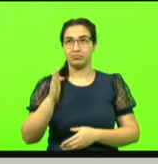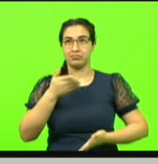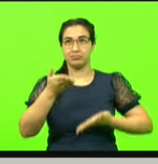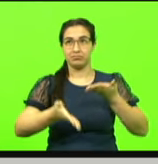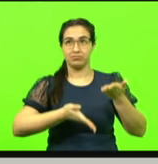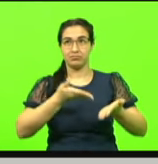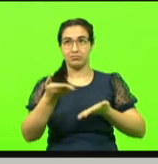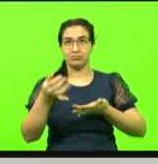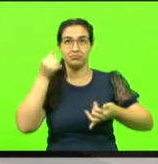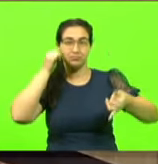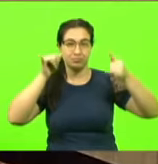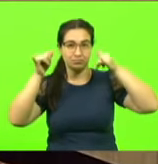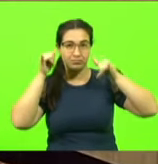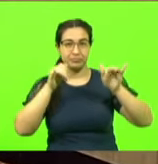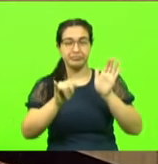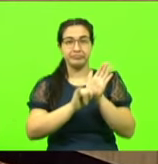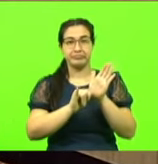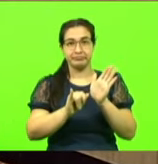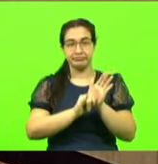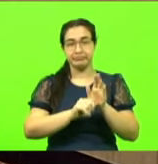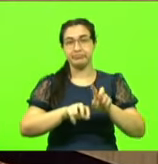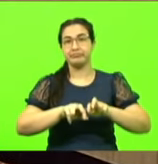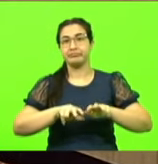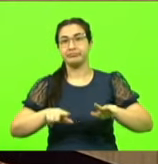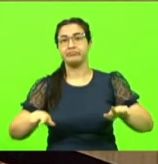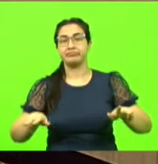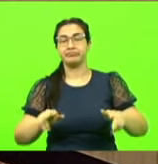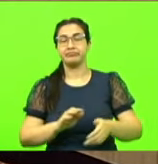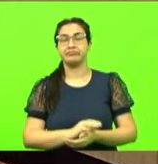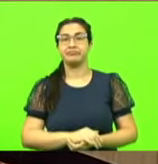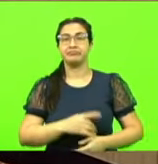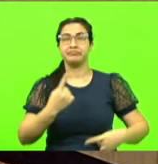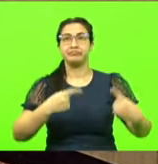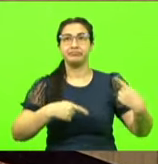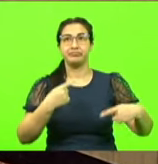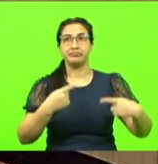às Drogas e Prevenção às Drogas. Em discussão.